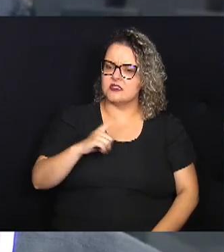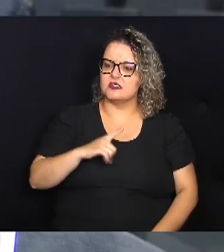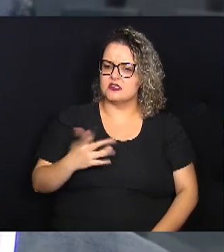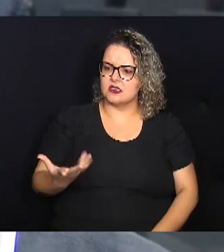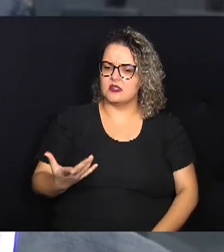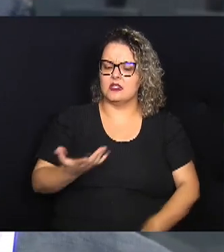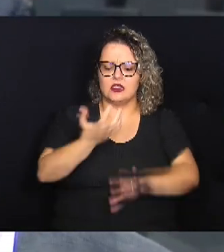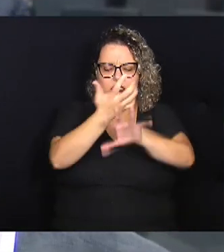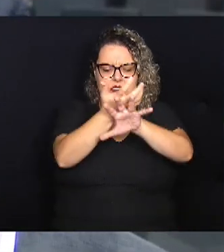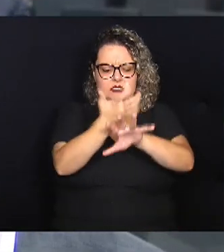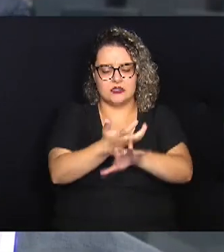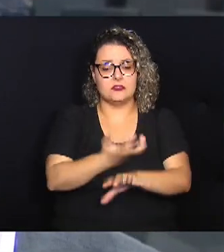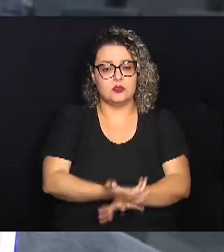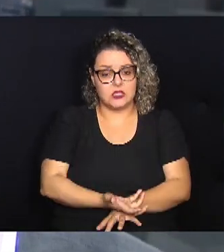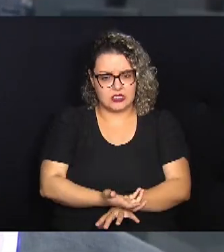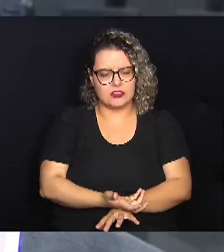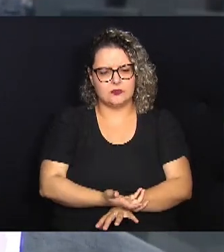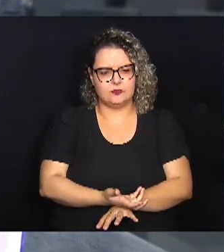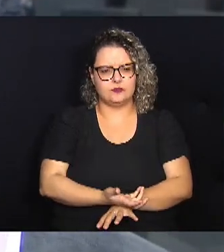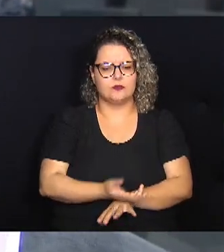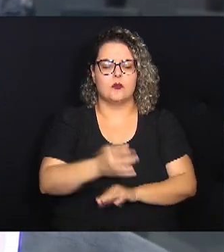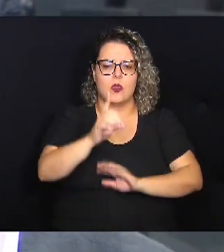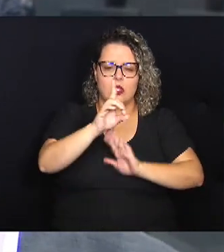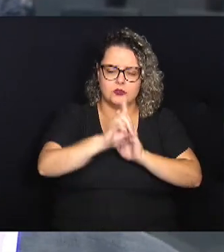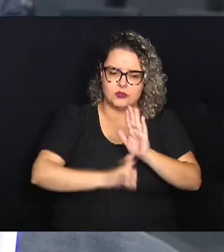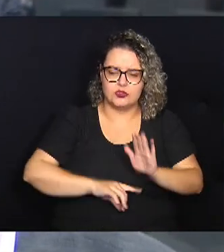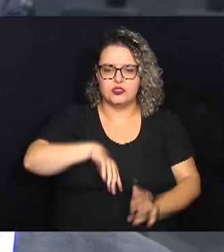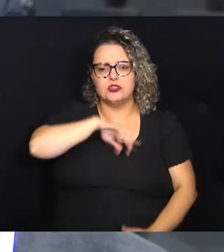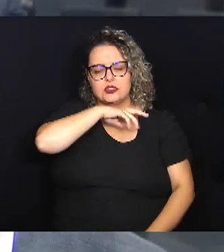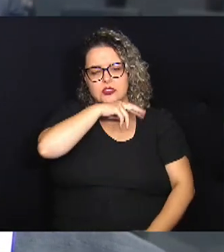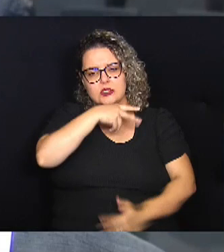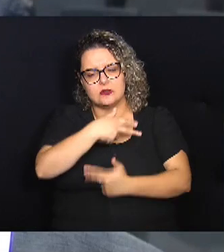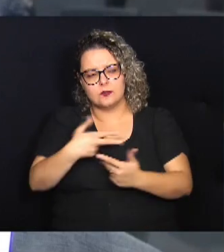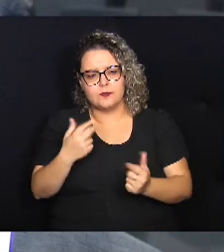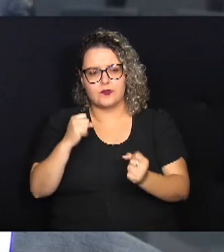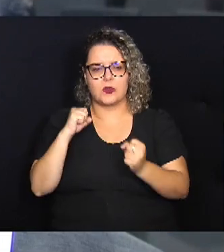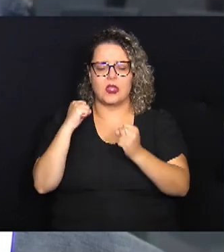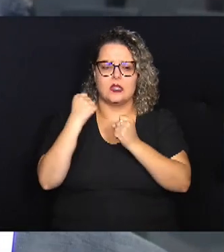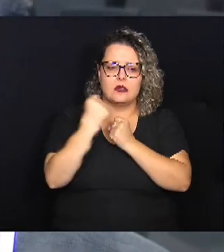grade curricular a questão dos direitos dos animais, da defesa dos